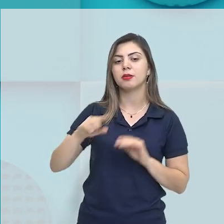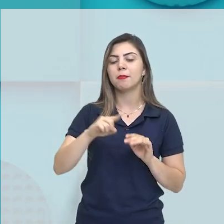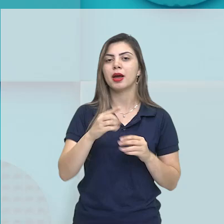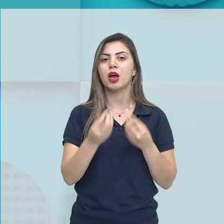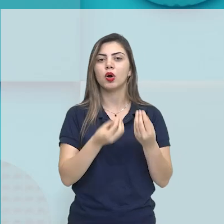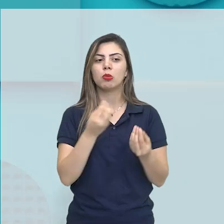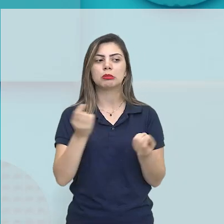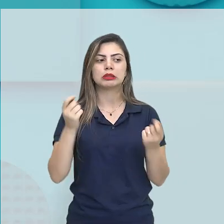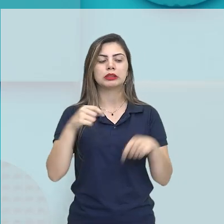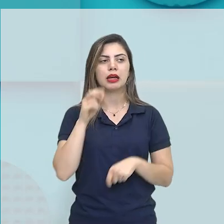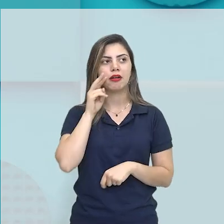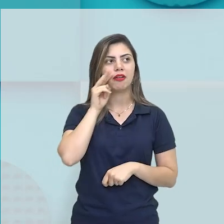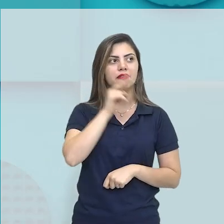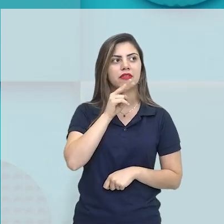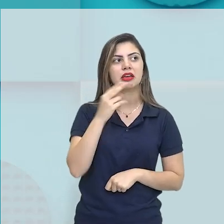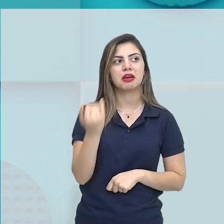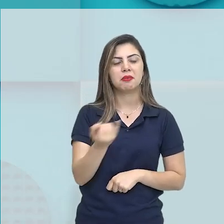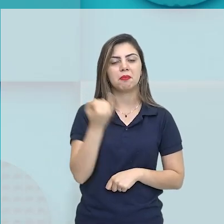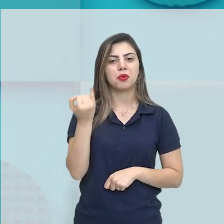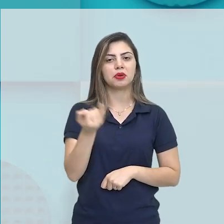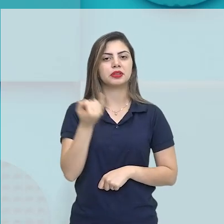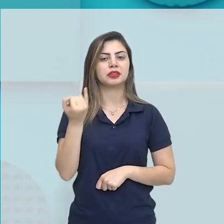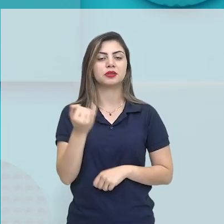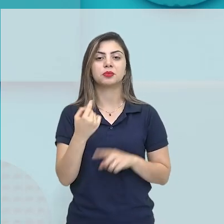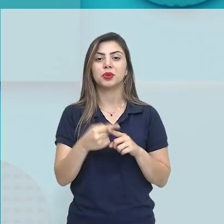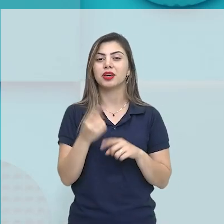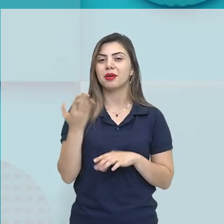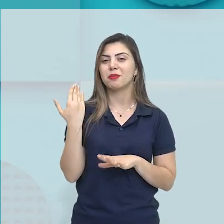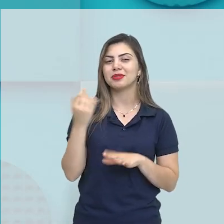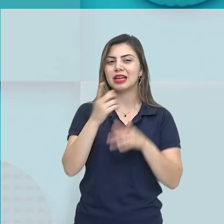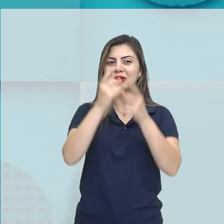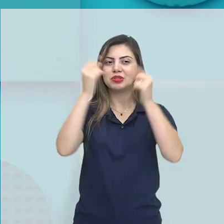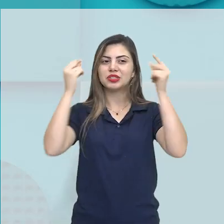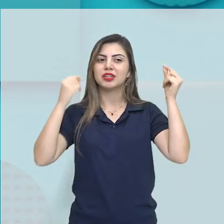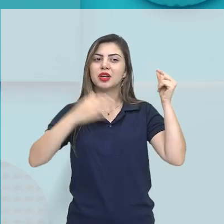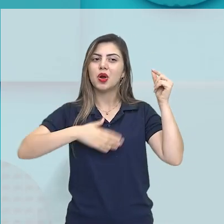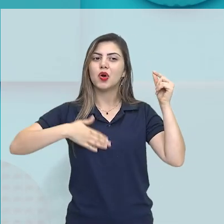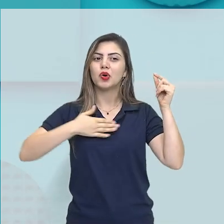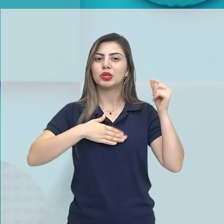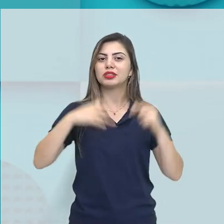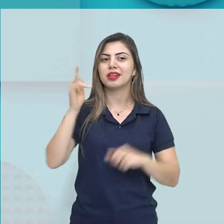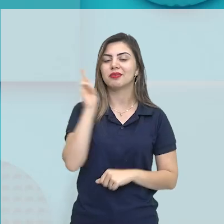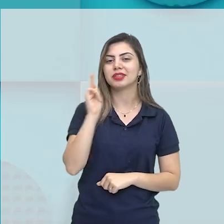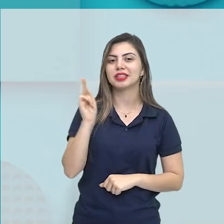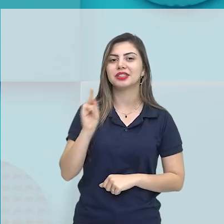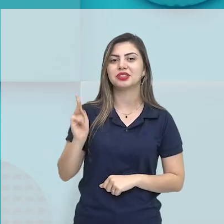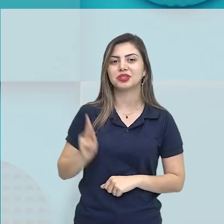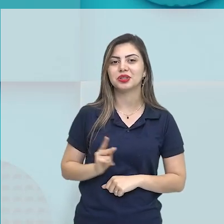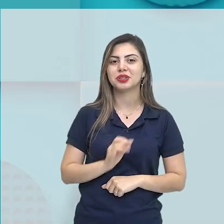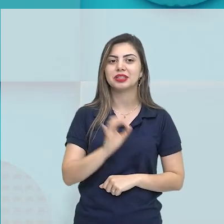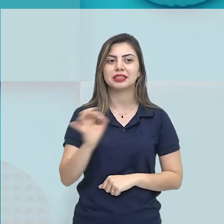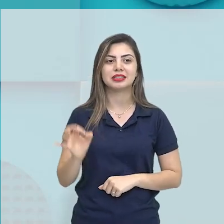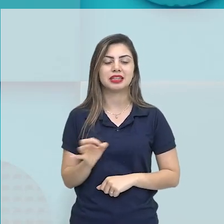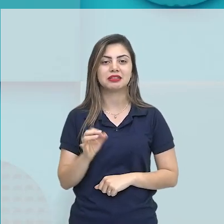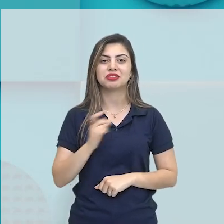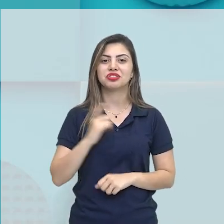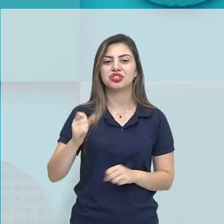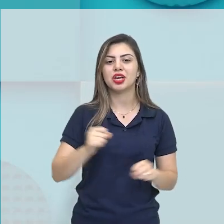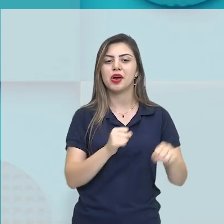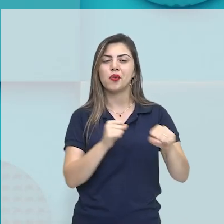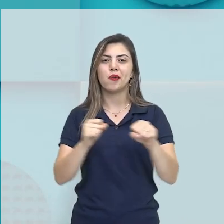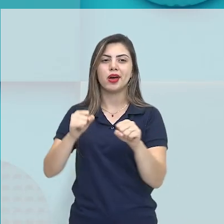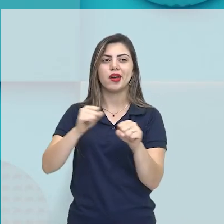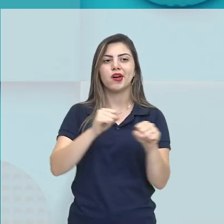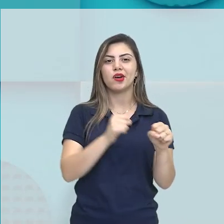de grandiosidade e importância. Porque assim os gregos gostavam de fazer as suas histórias, né? Ter seus heróis com